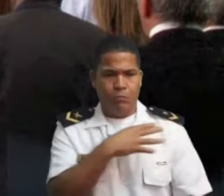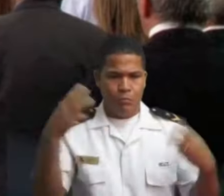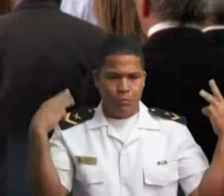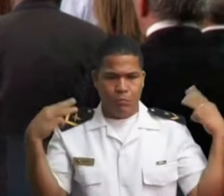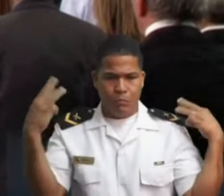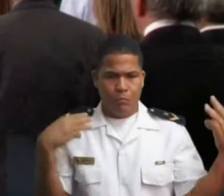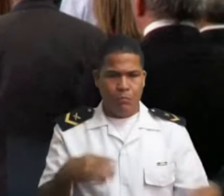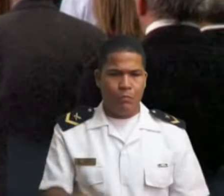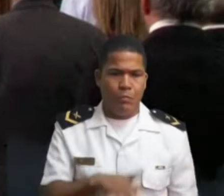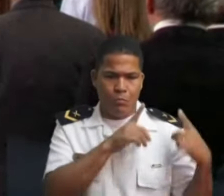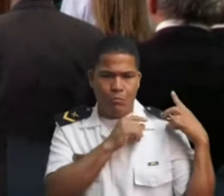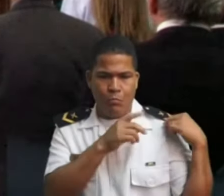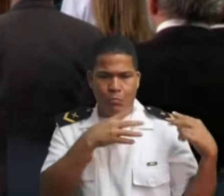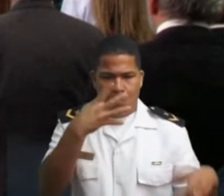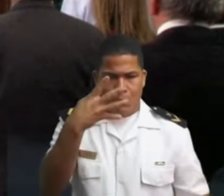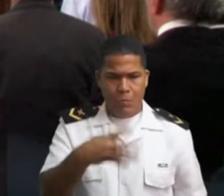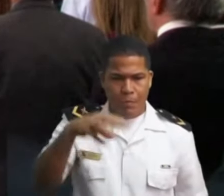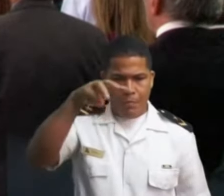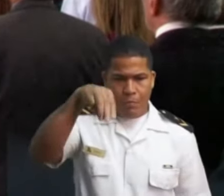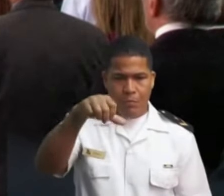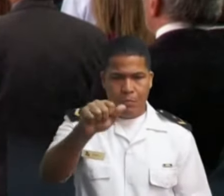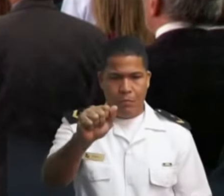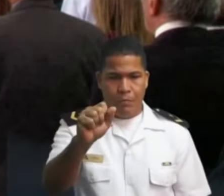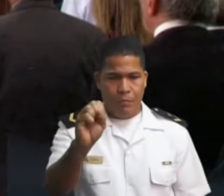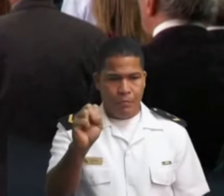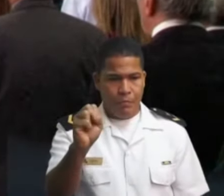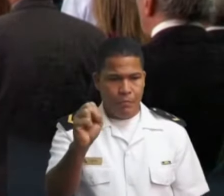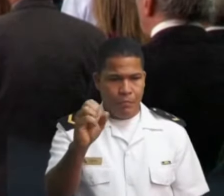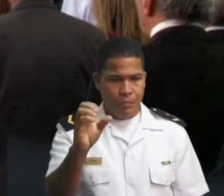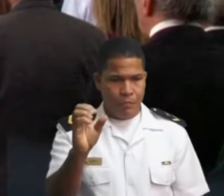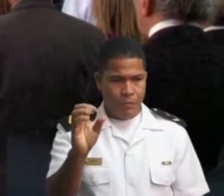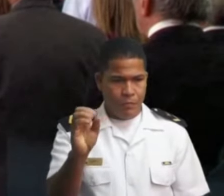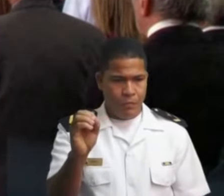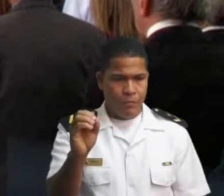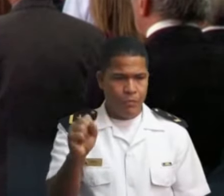esquadra, Marcos Sampaio Olsen.